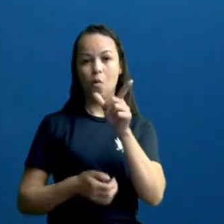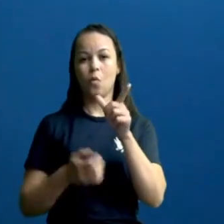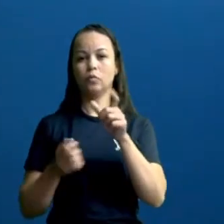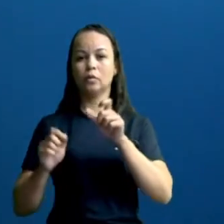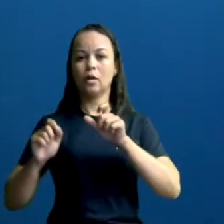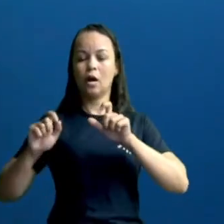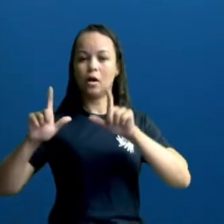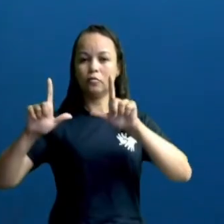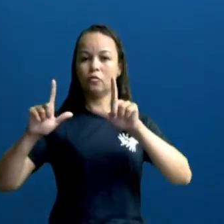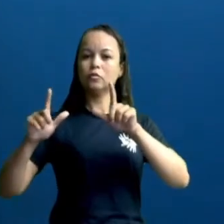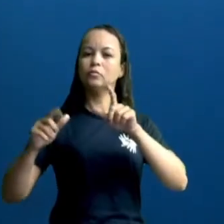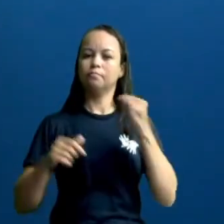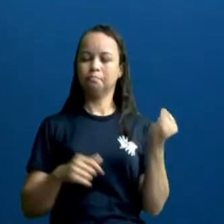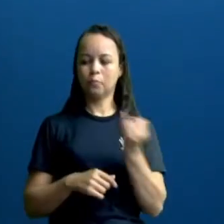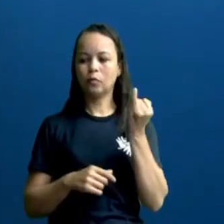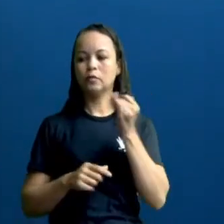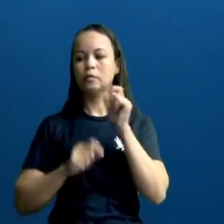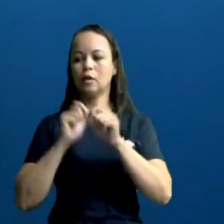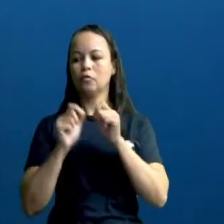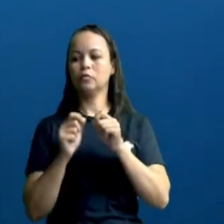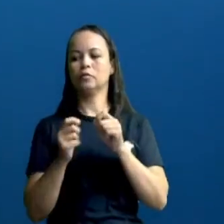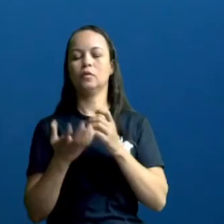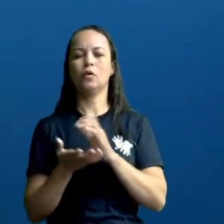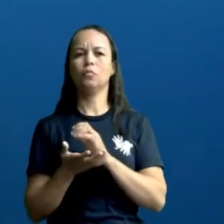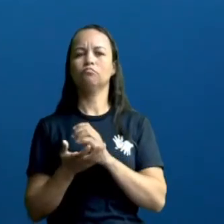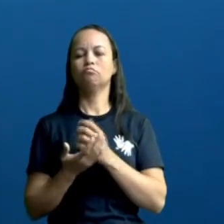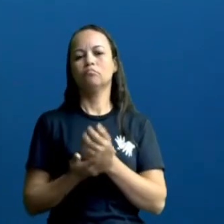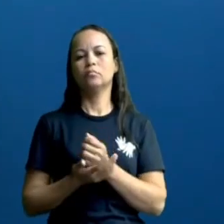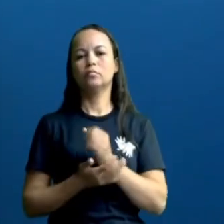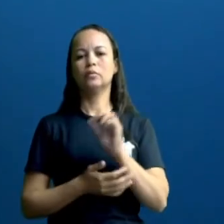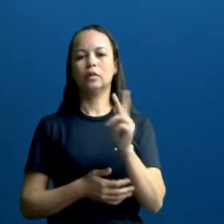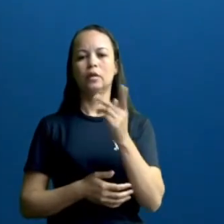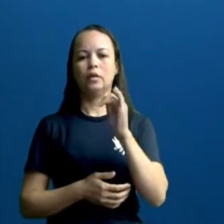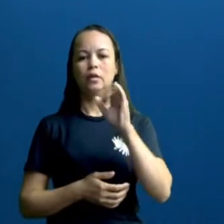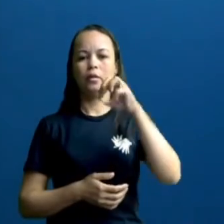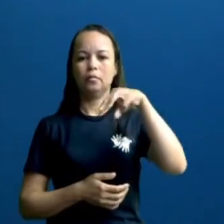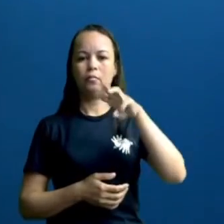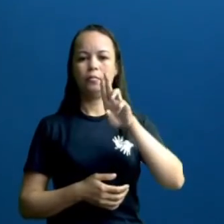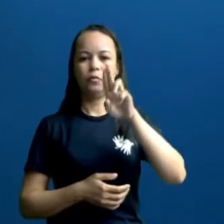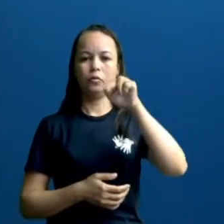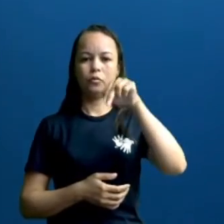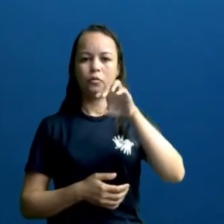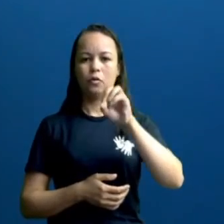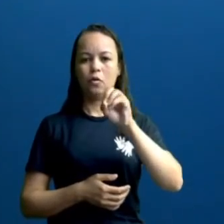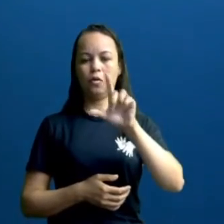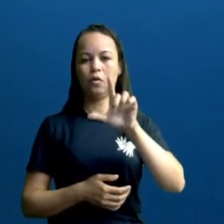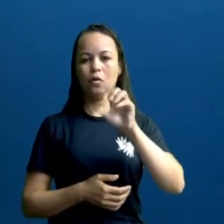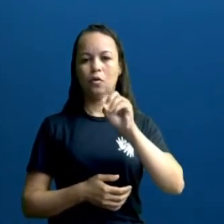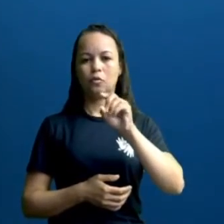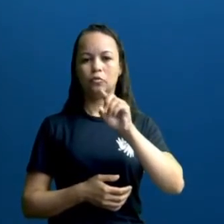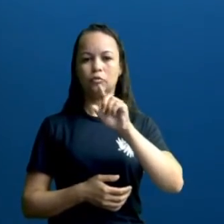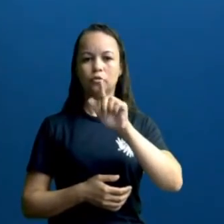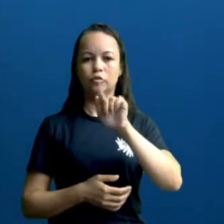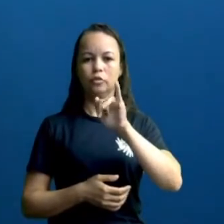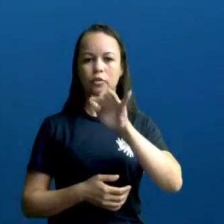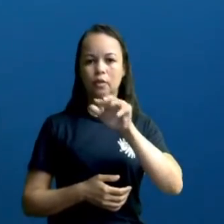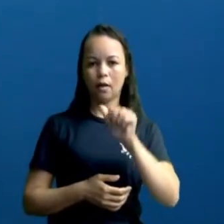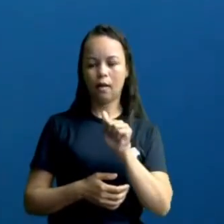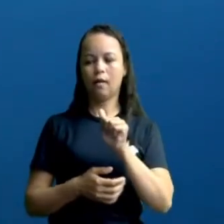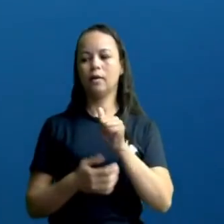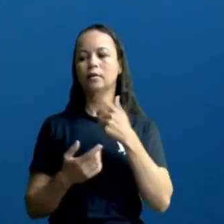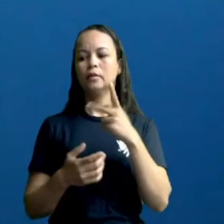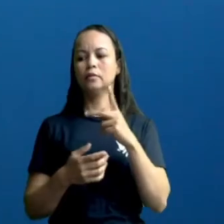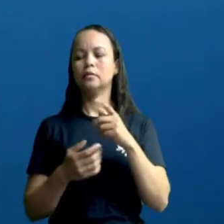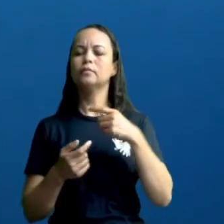importantíssima é a função imunológica. A gente tem células especializadas no sangue chamadas justamente de leucócitos, que também são chamados